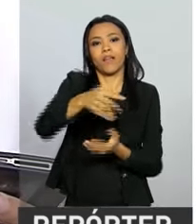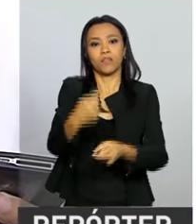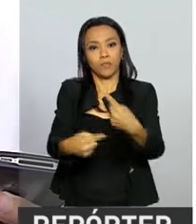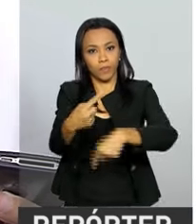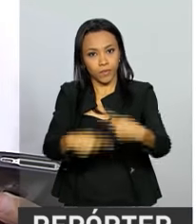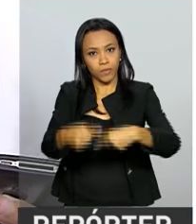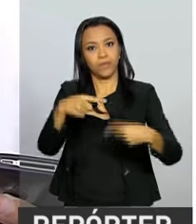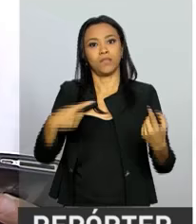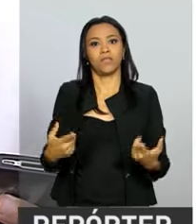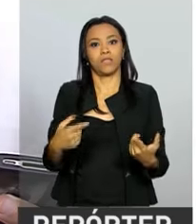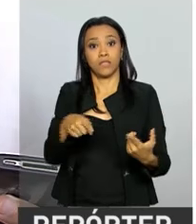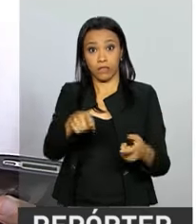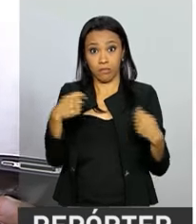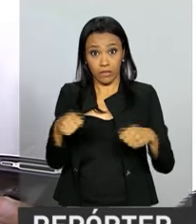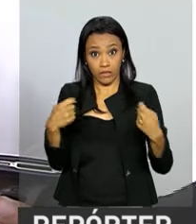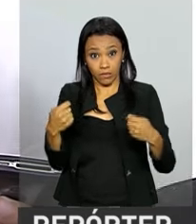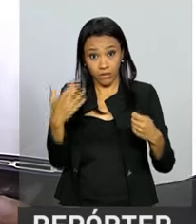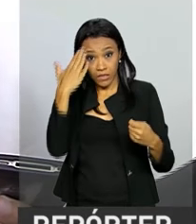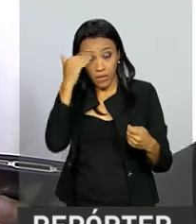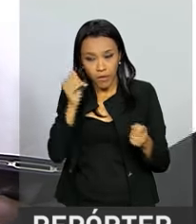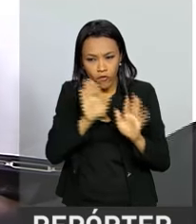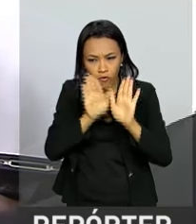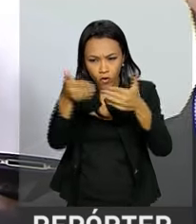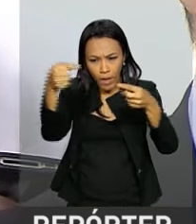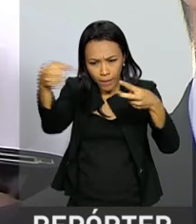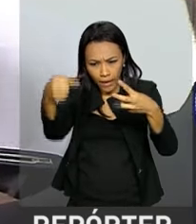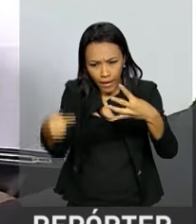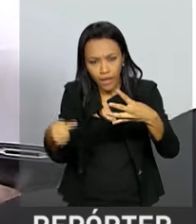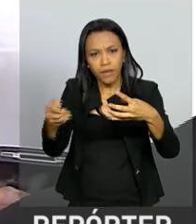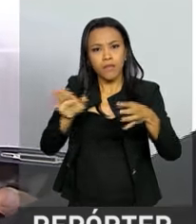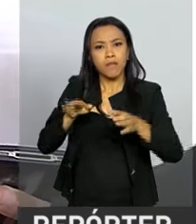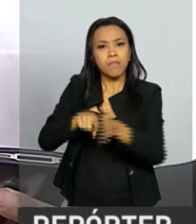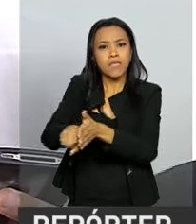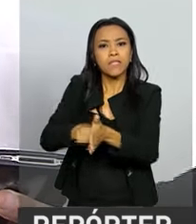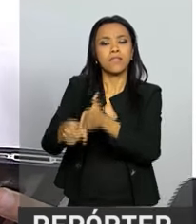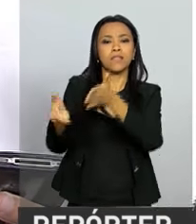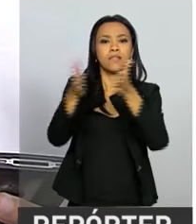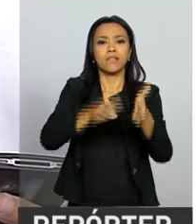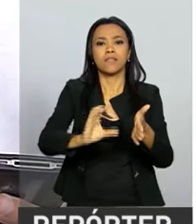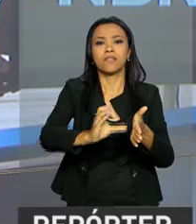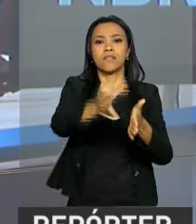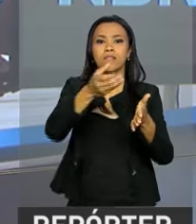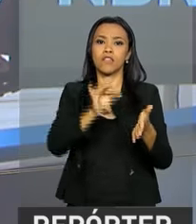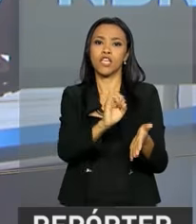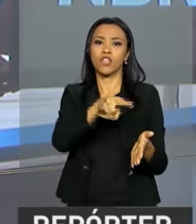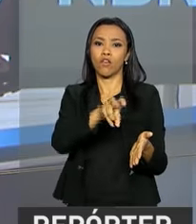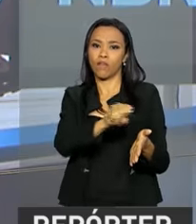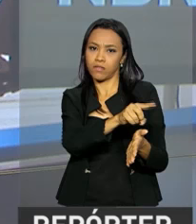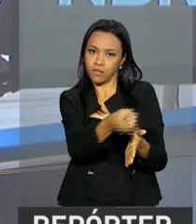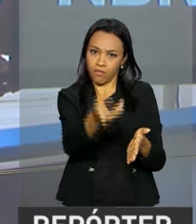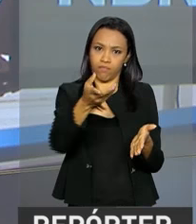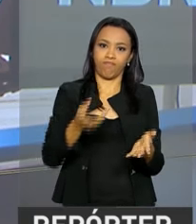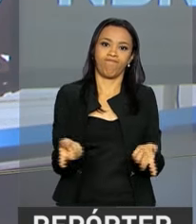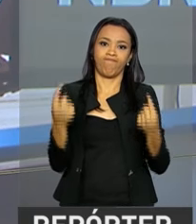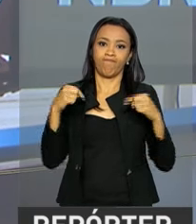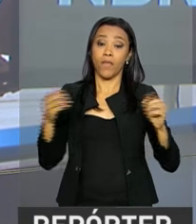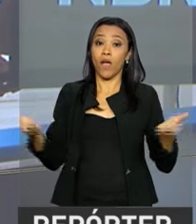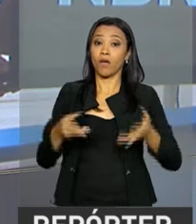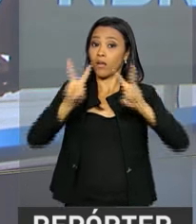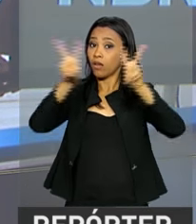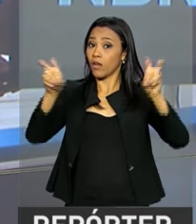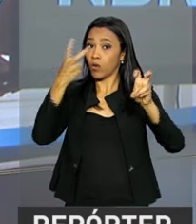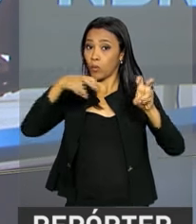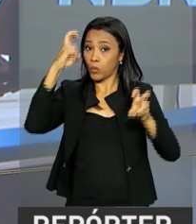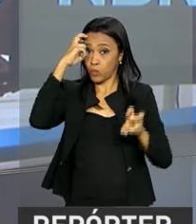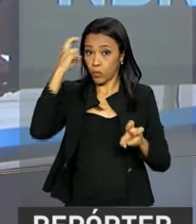bastante precisas nesse campo, na pesquisa, na ciência e na inovação. Falar de cultura agora, o ministro